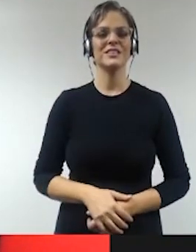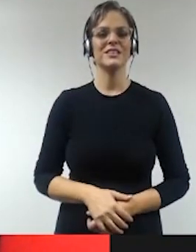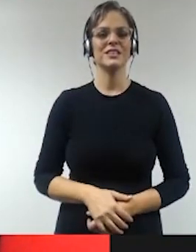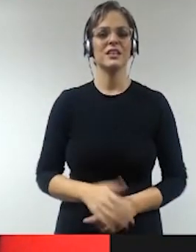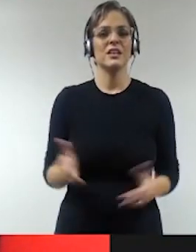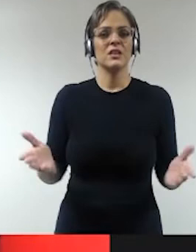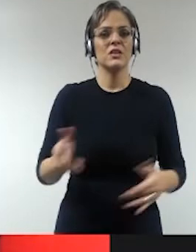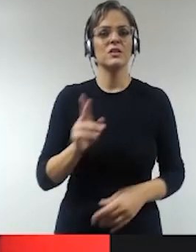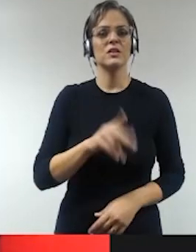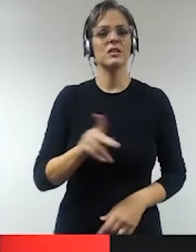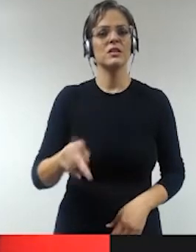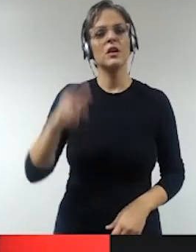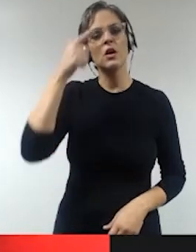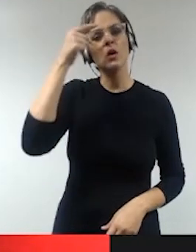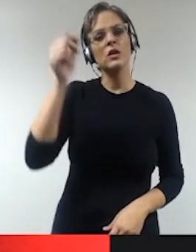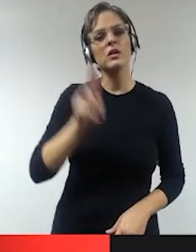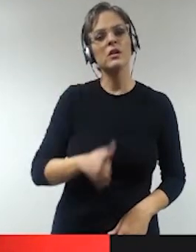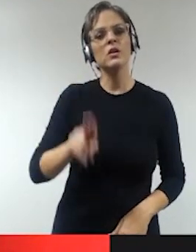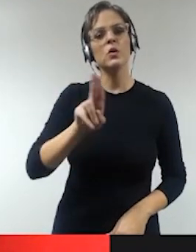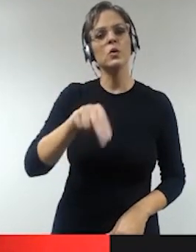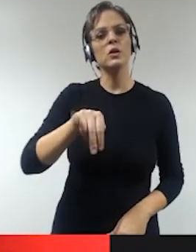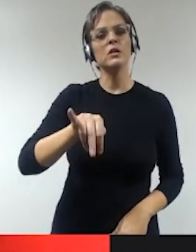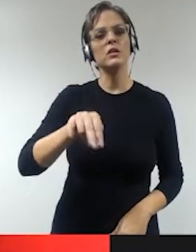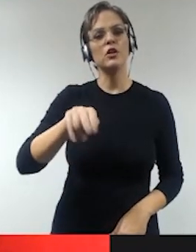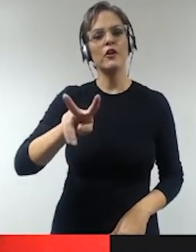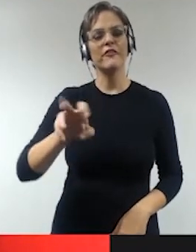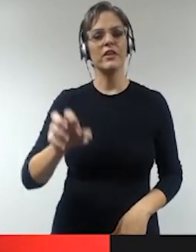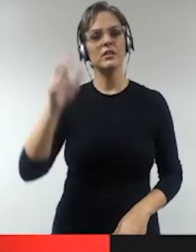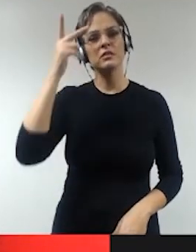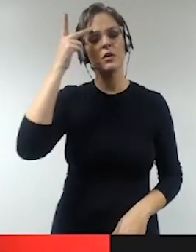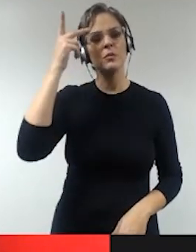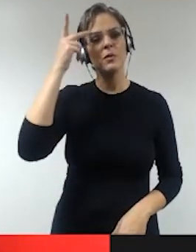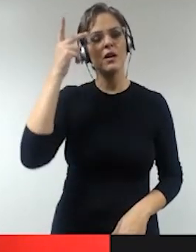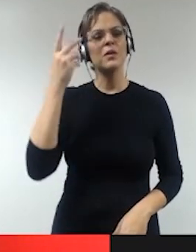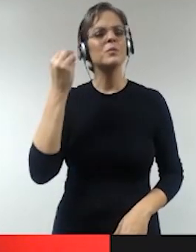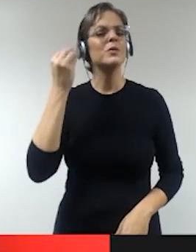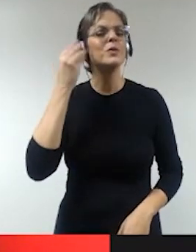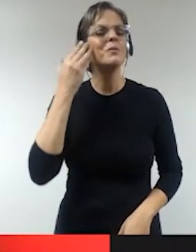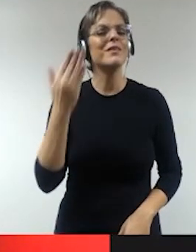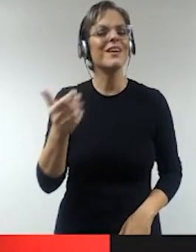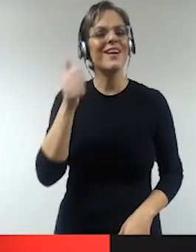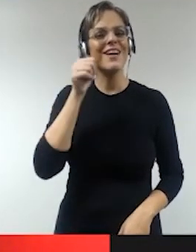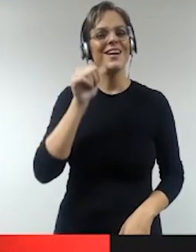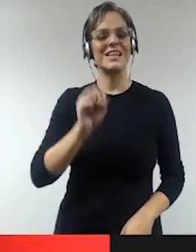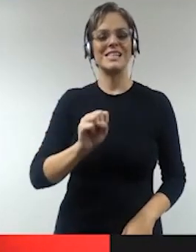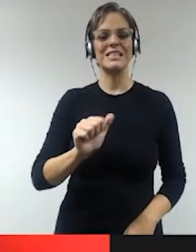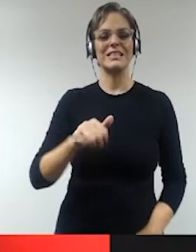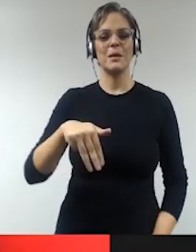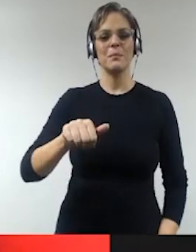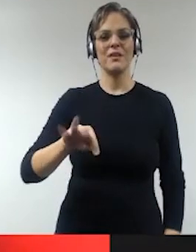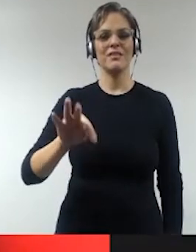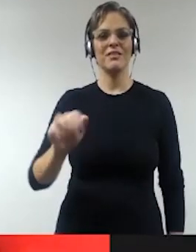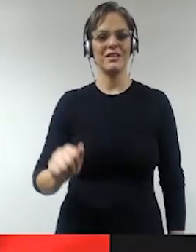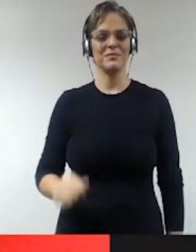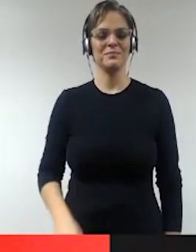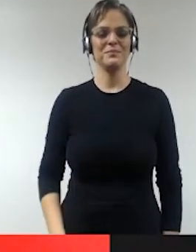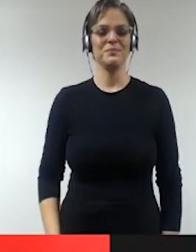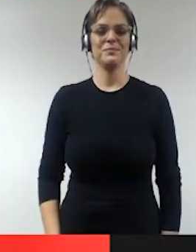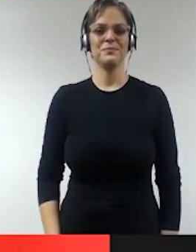Atualmente é professora da Universidade Uninove, em São Paulo. Doutora Samanta, muito obrigada por sua presença e sua participação aqui